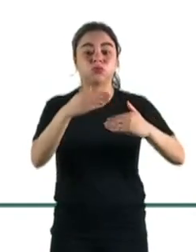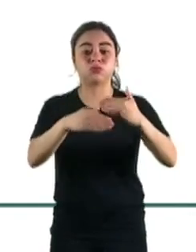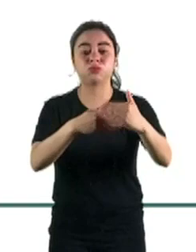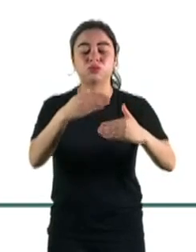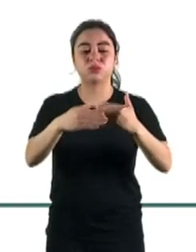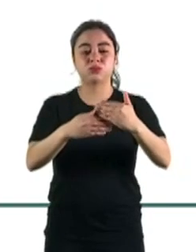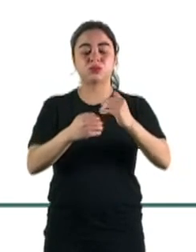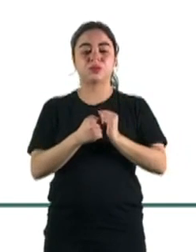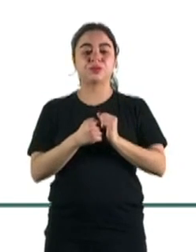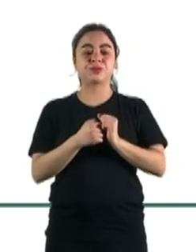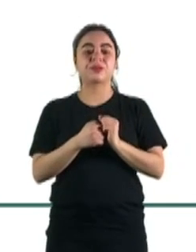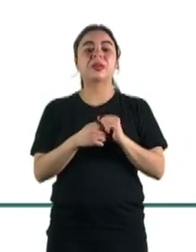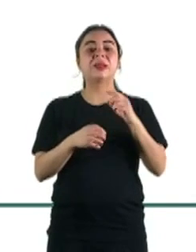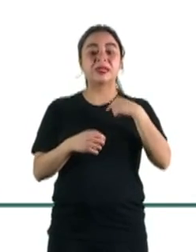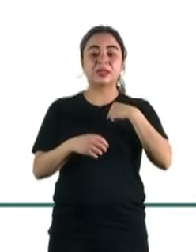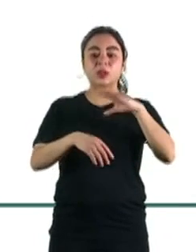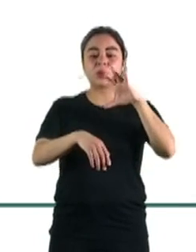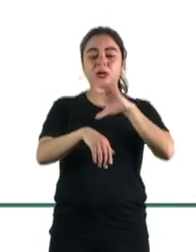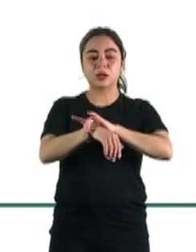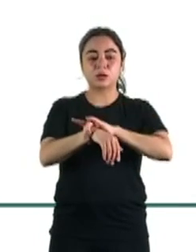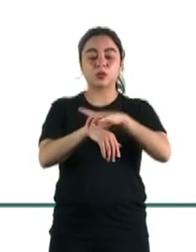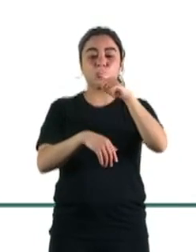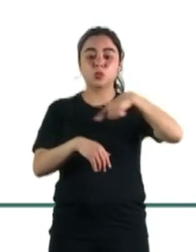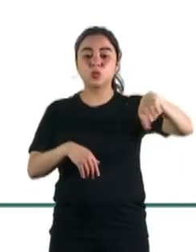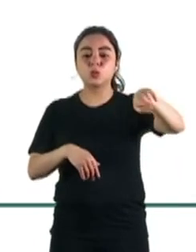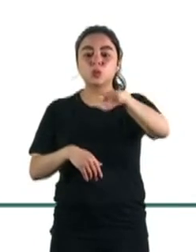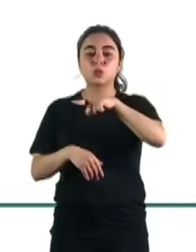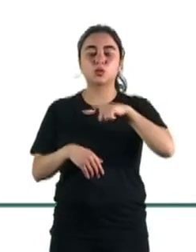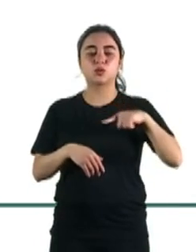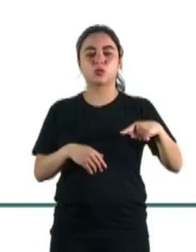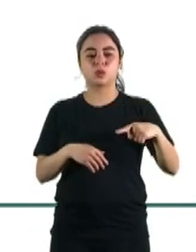vocês que vocês estão todos absolutamente